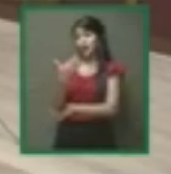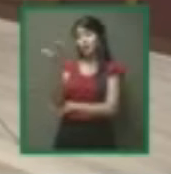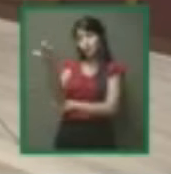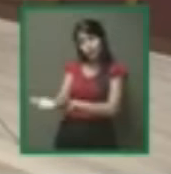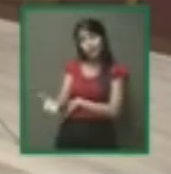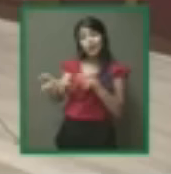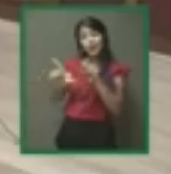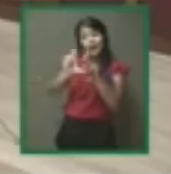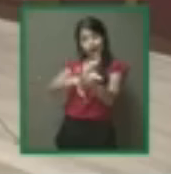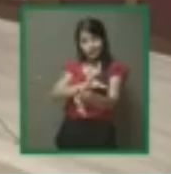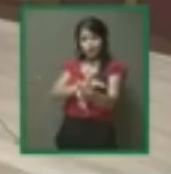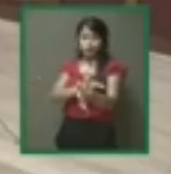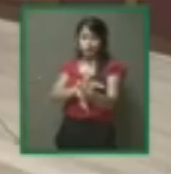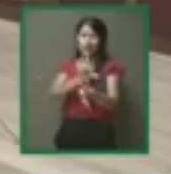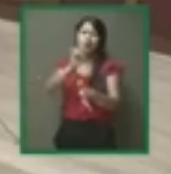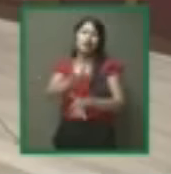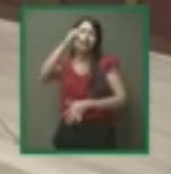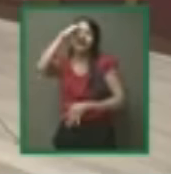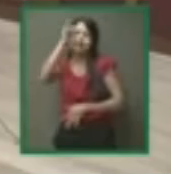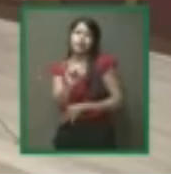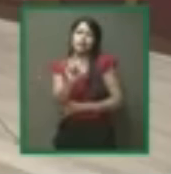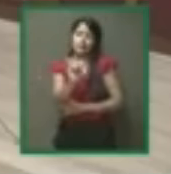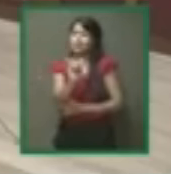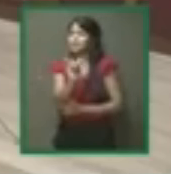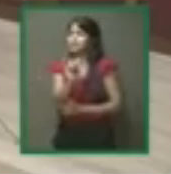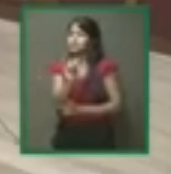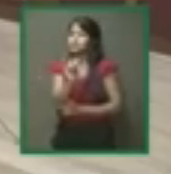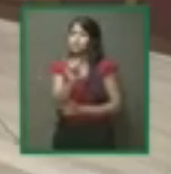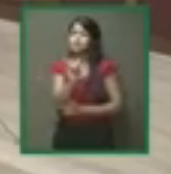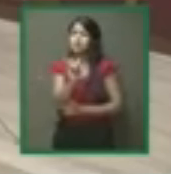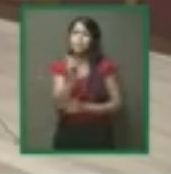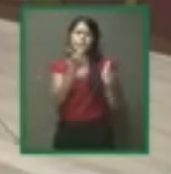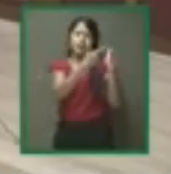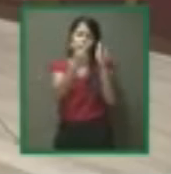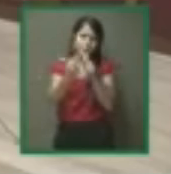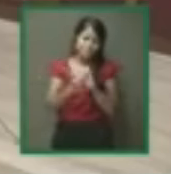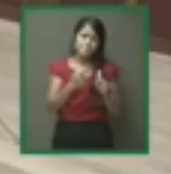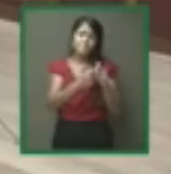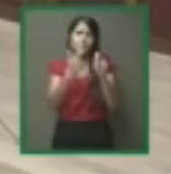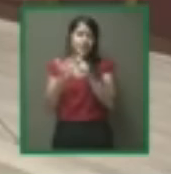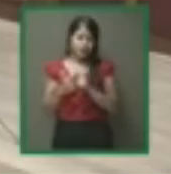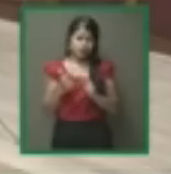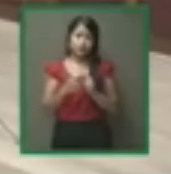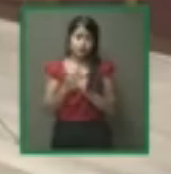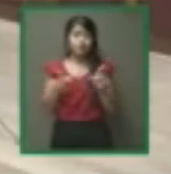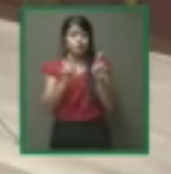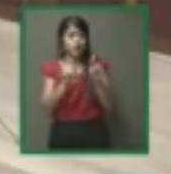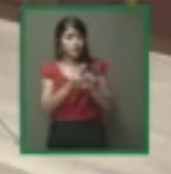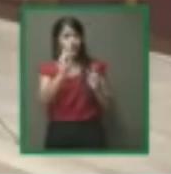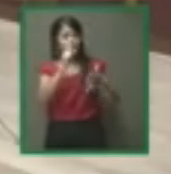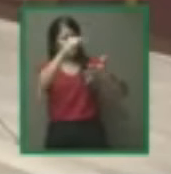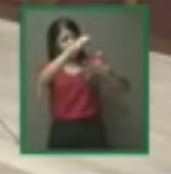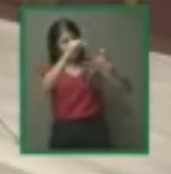Excelência, antecipadamente, para que não exista esse tipo de entrave, e inclusive